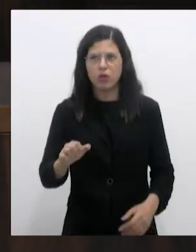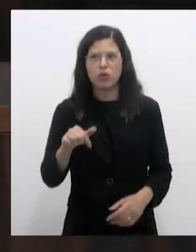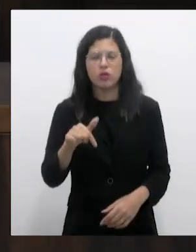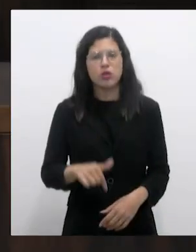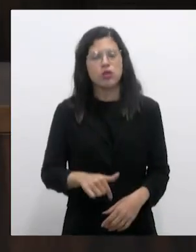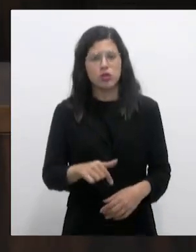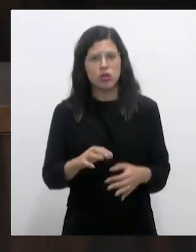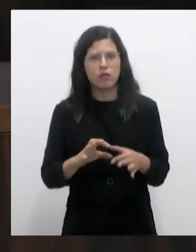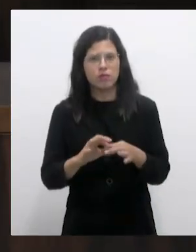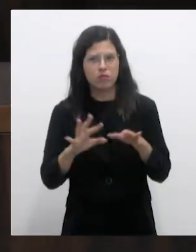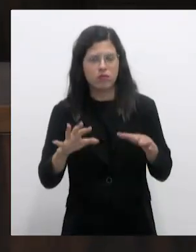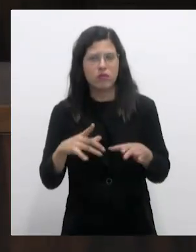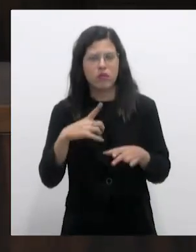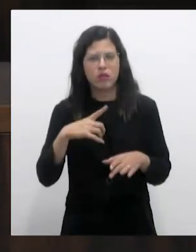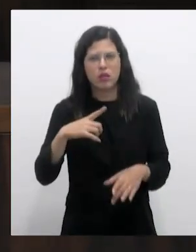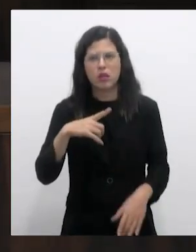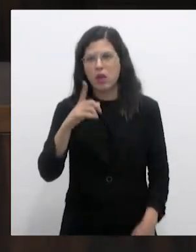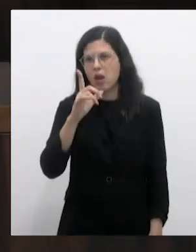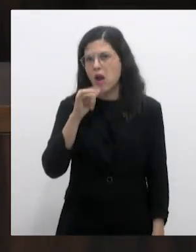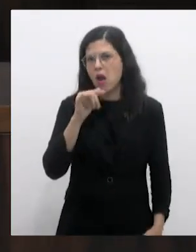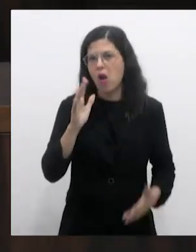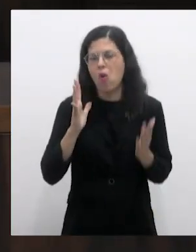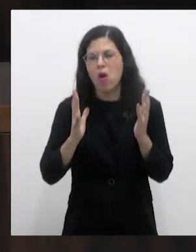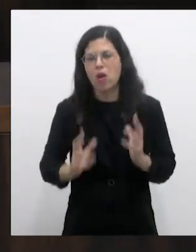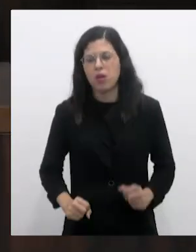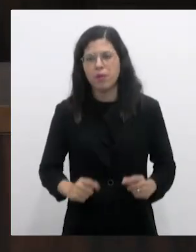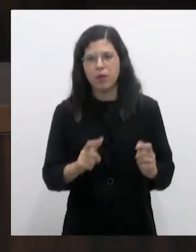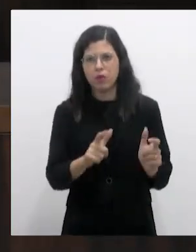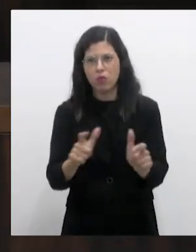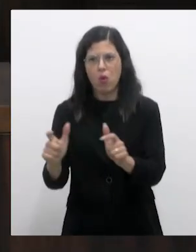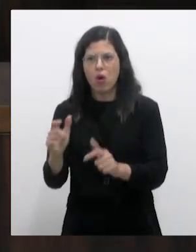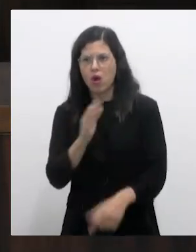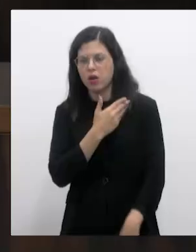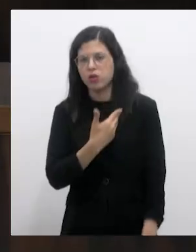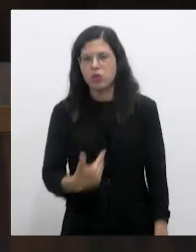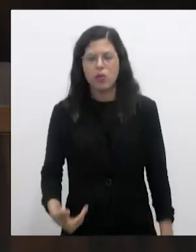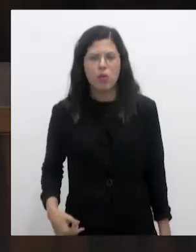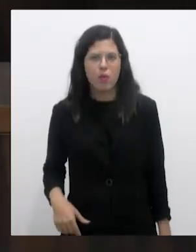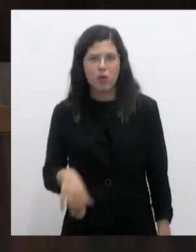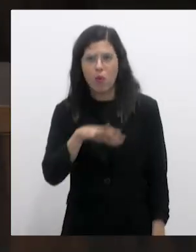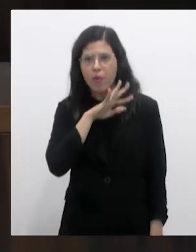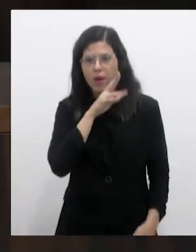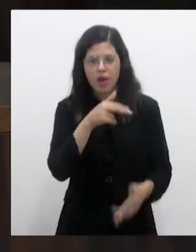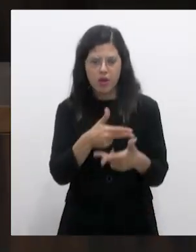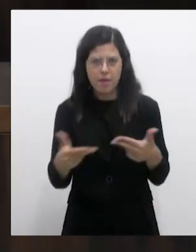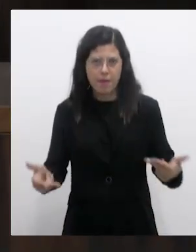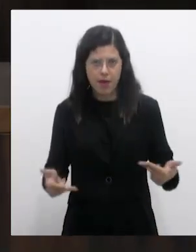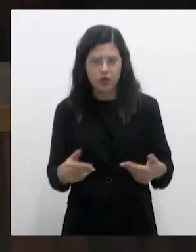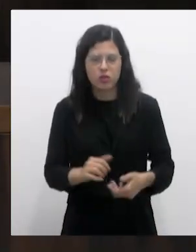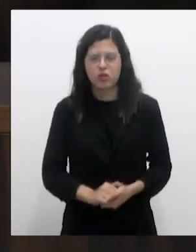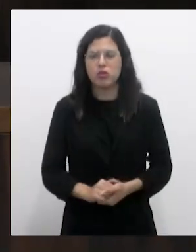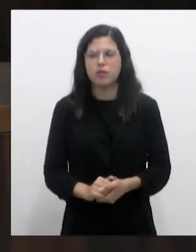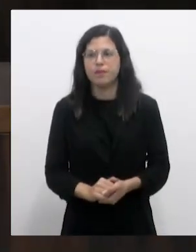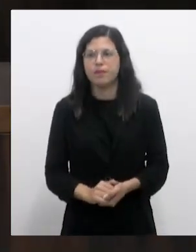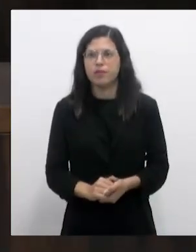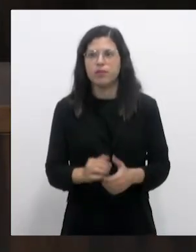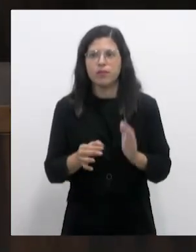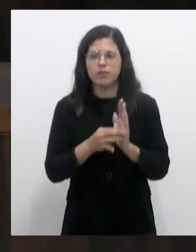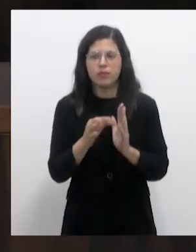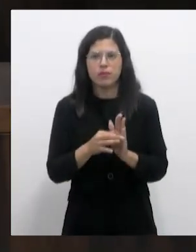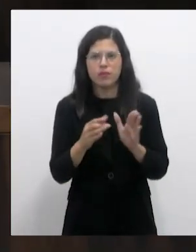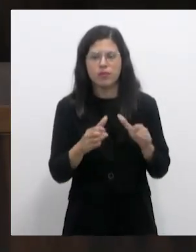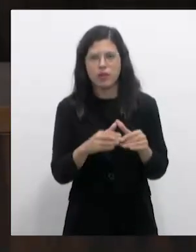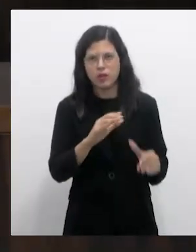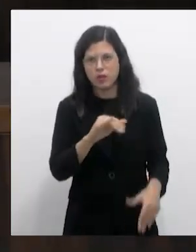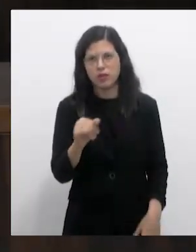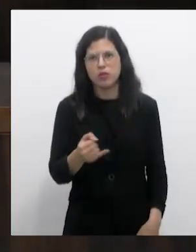torneiras de água potável em ambientes públicos destinados a animais. Pareceres das comissões de Constituição